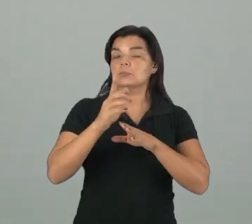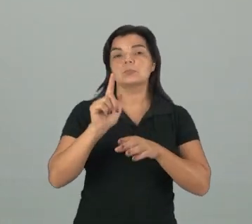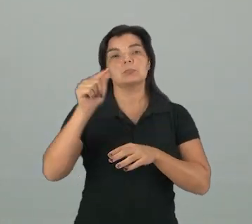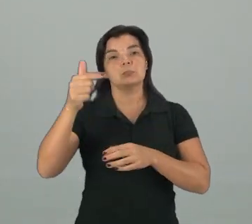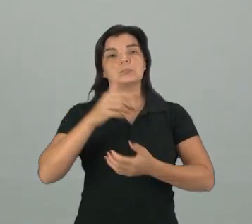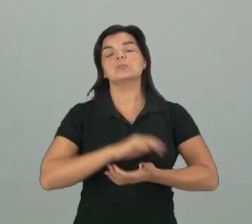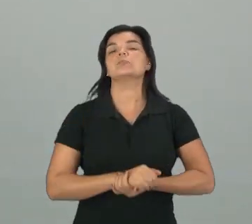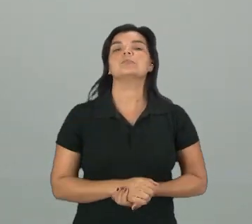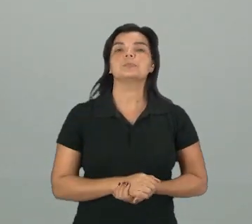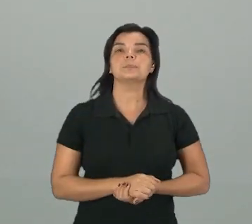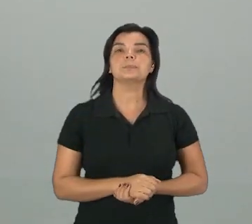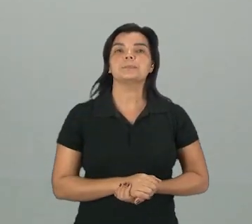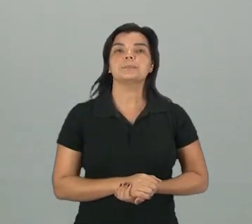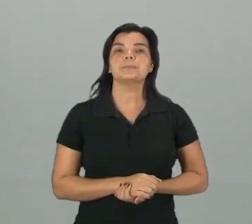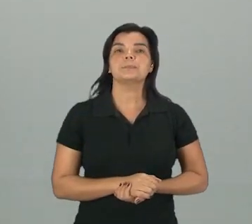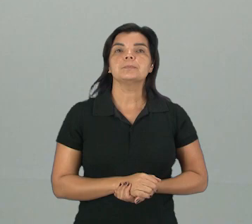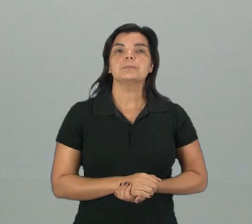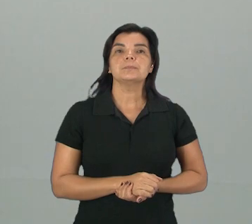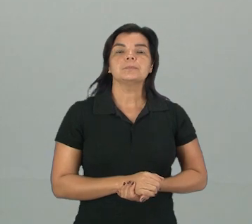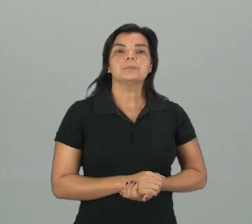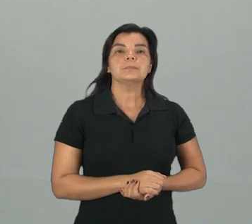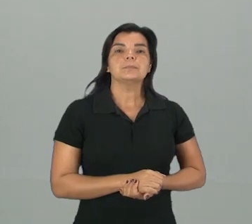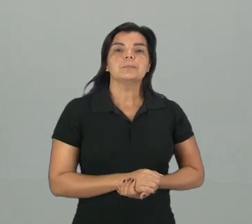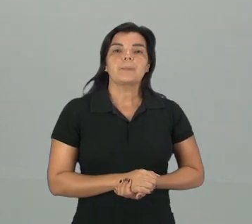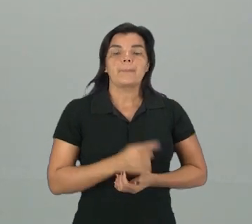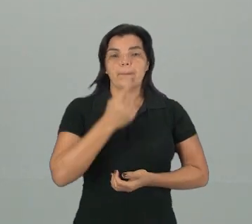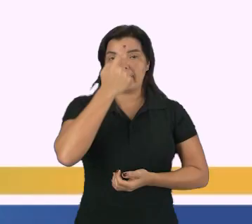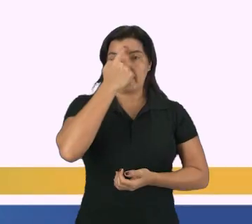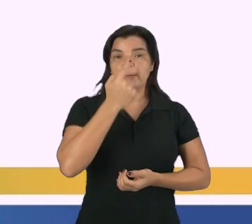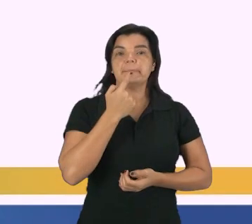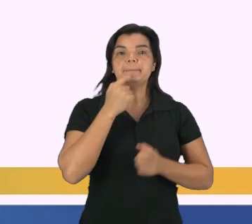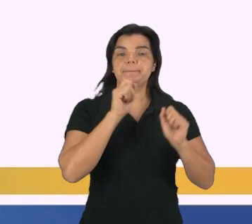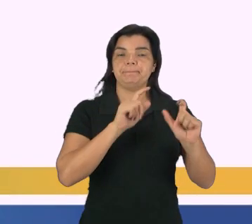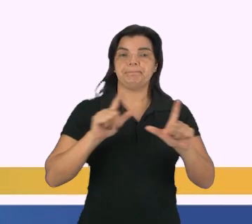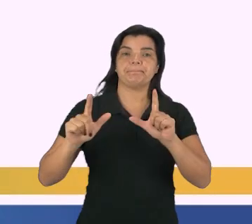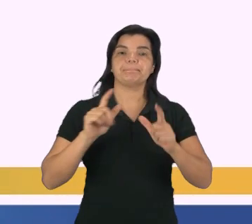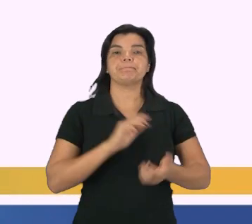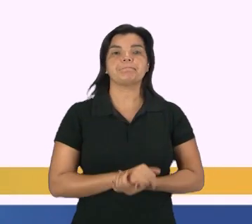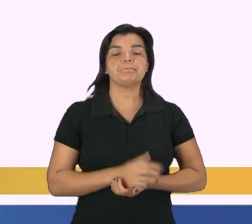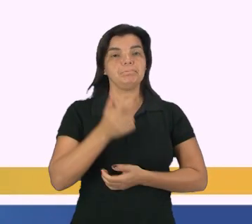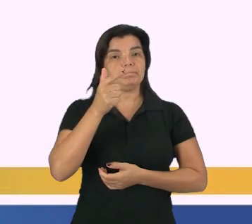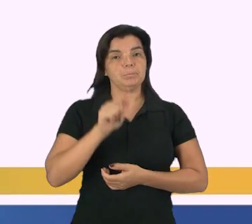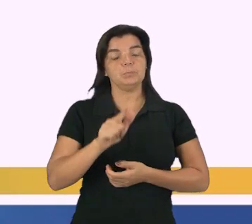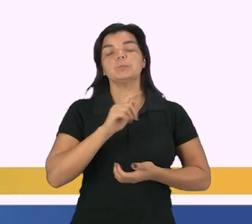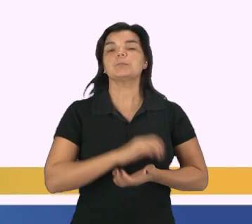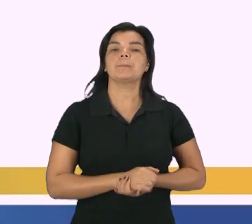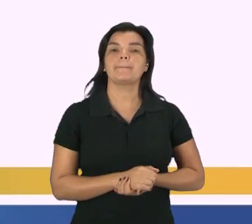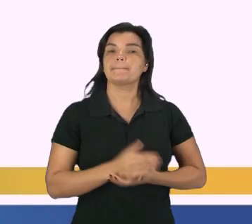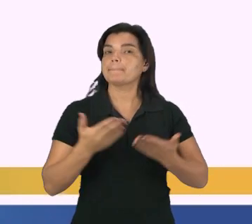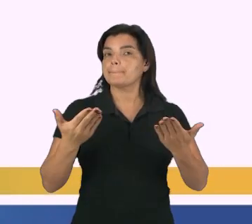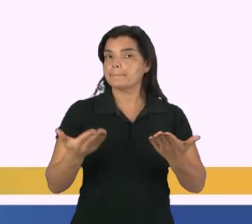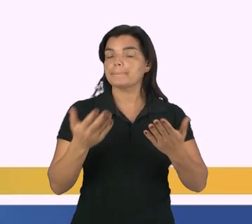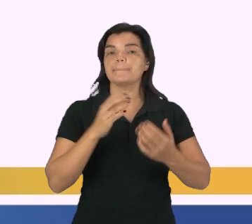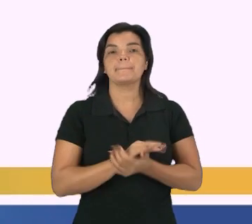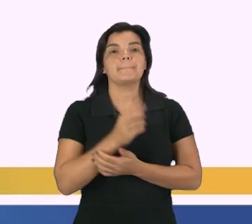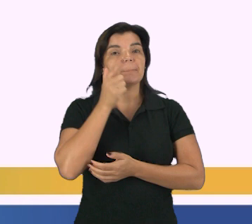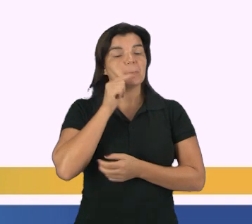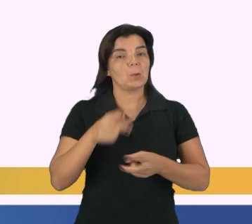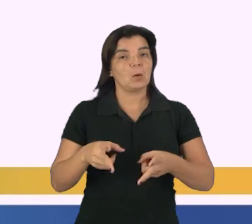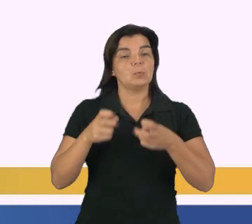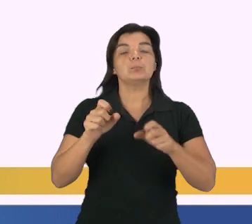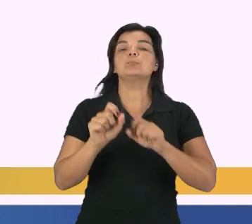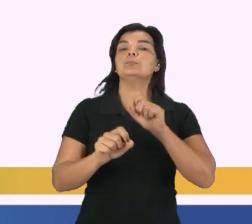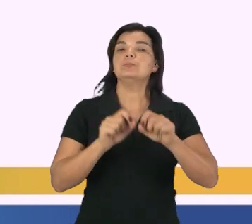entre outros. Então vamos continuar. Observem aí essa imagem novamente. Agora nós conseguimos